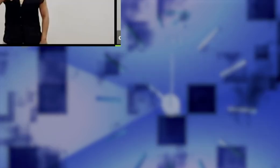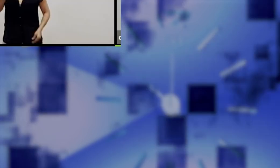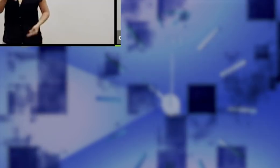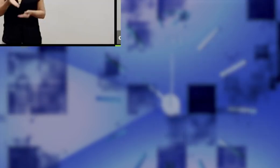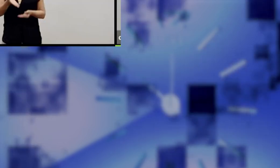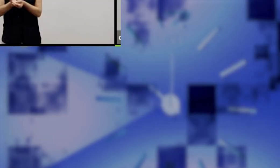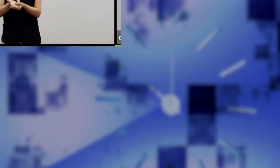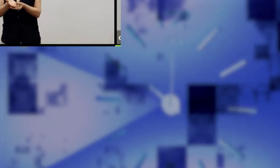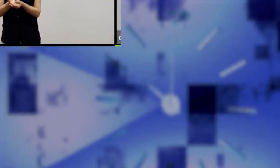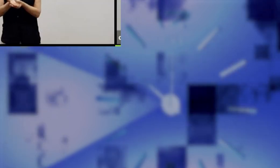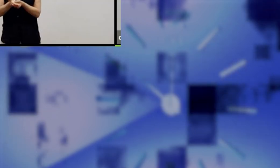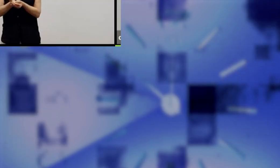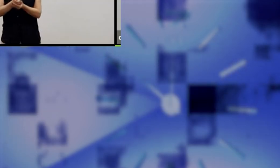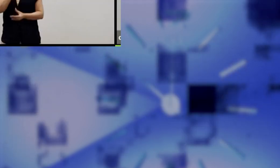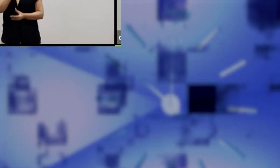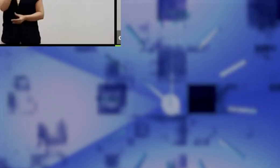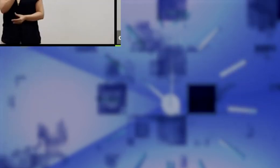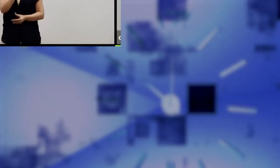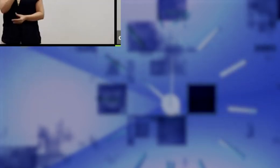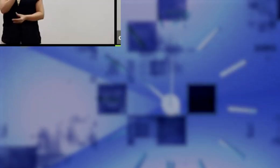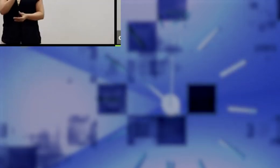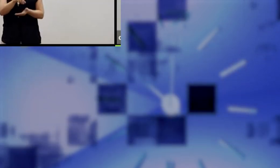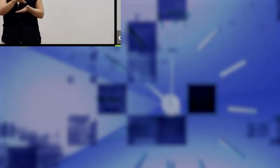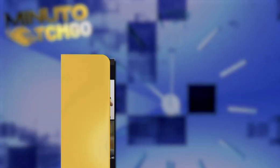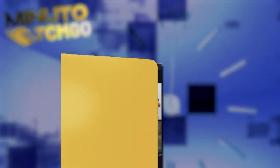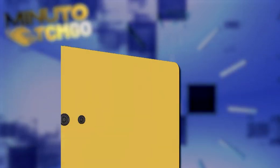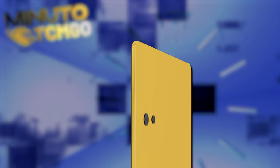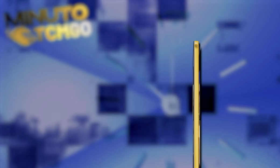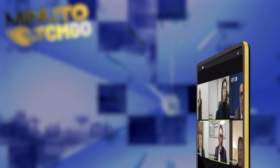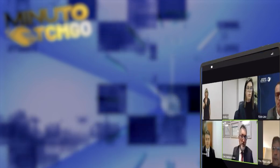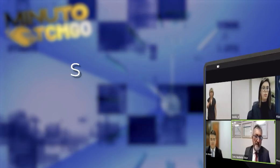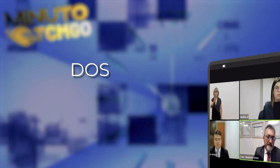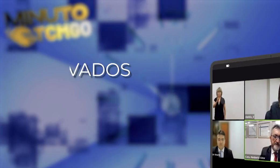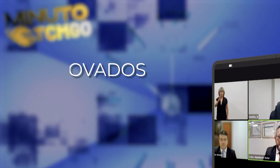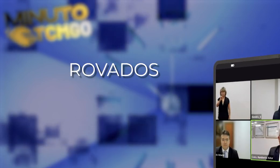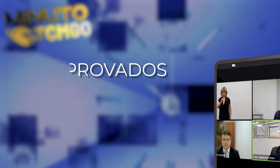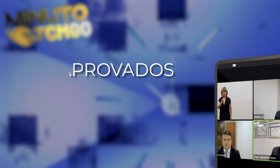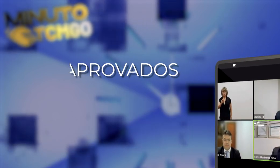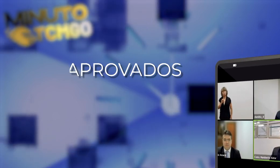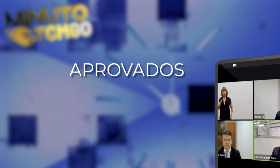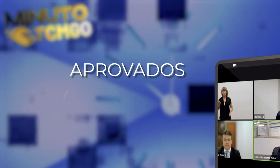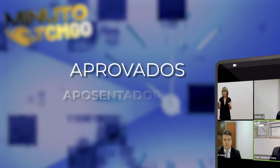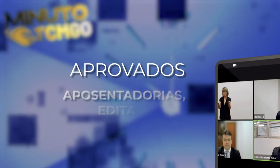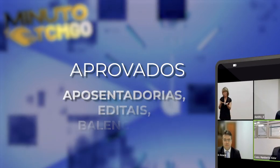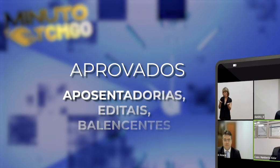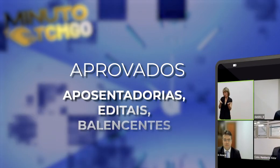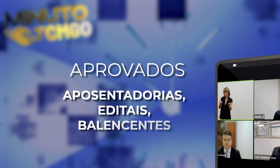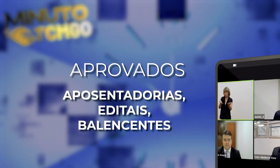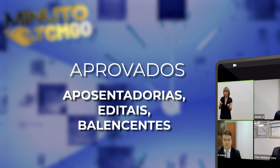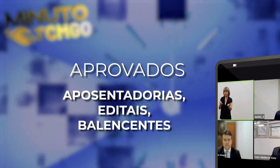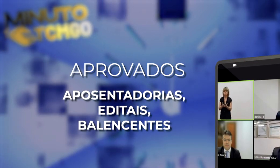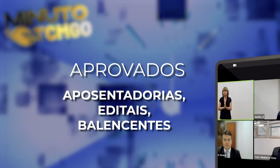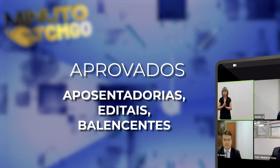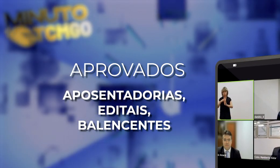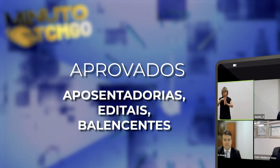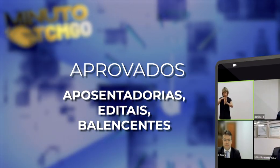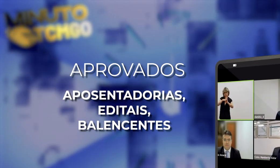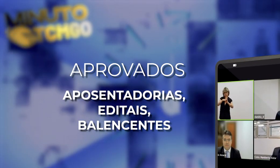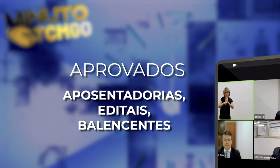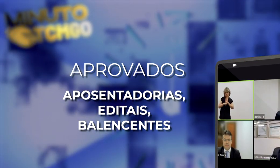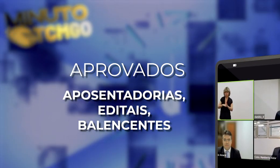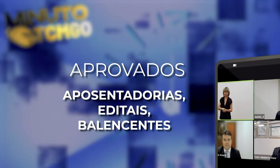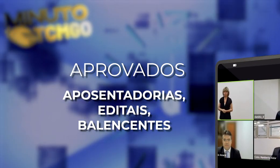Mesquita. A intérprete de Libras, Vanusa de Oliveira, fez a tradução de toda a sessão para a linguagem de sinais. Foram